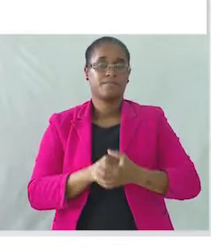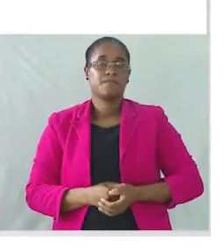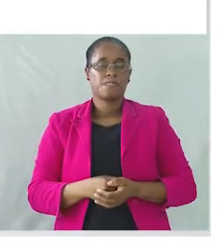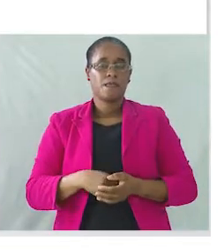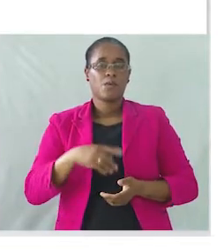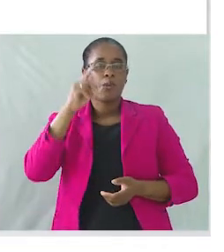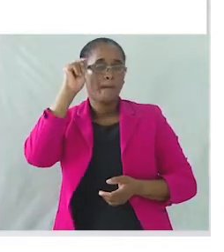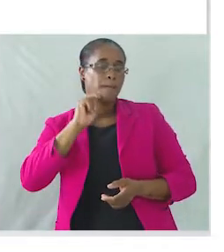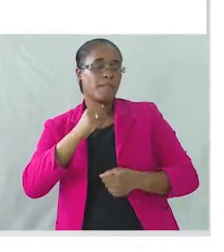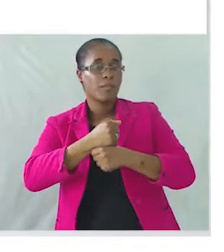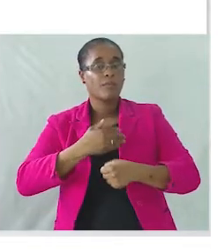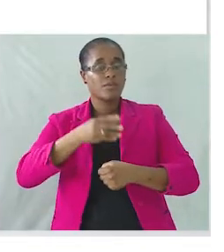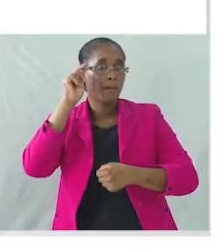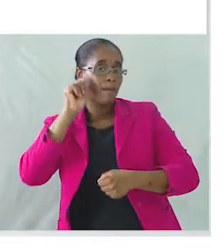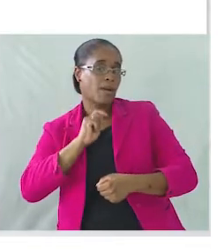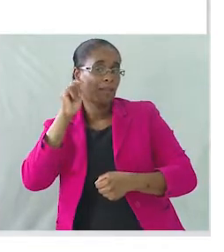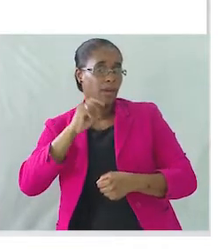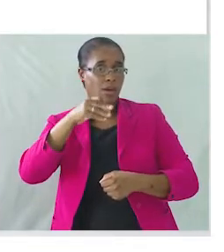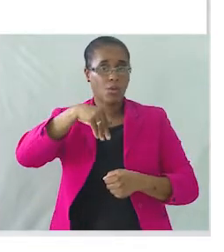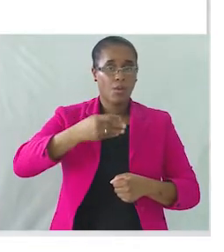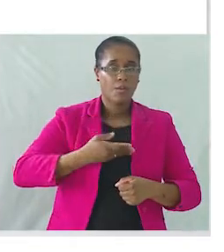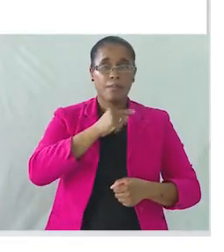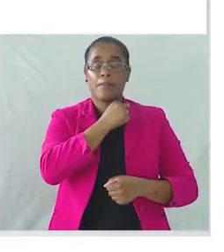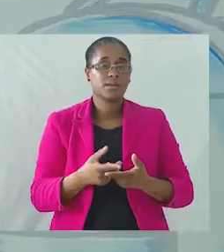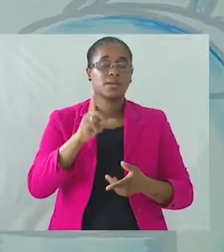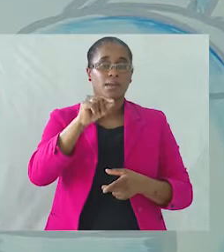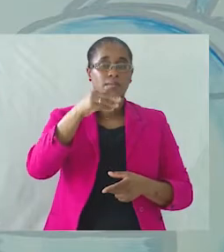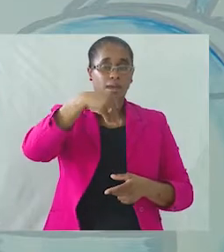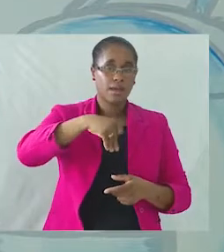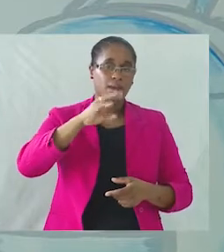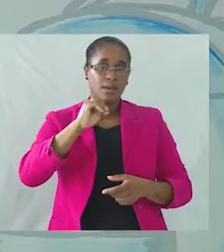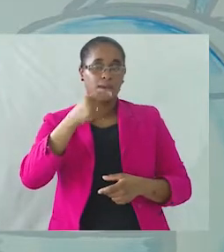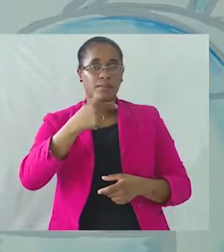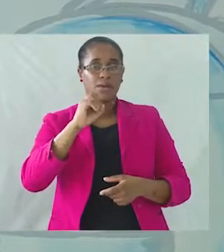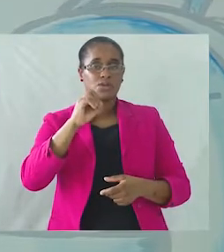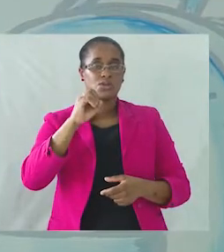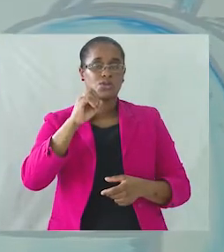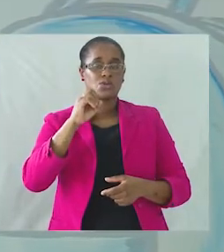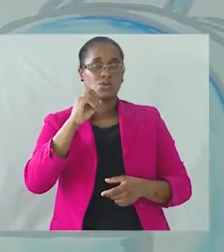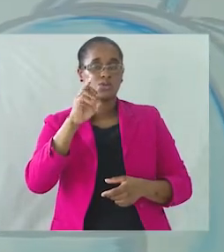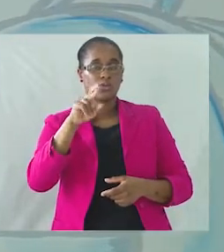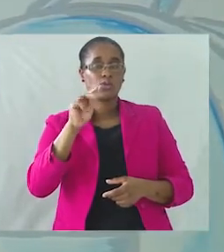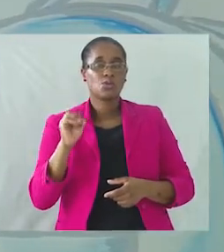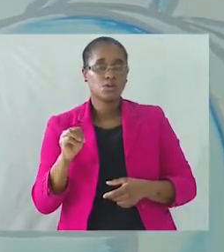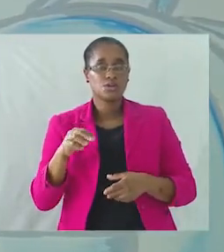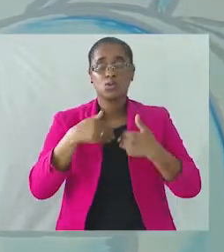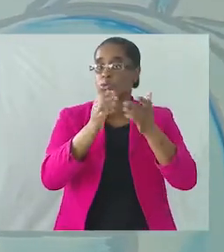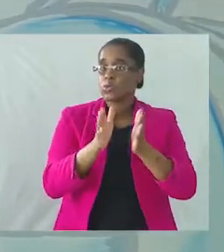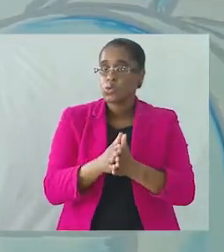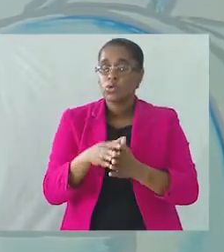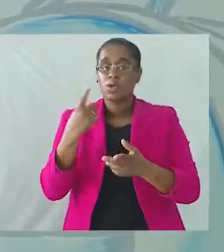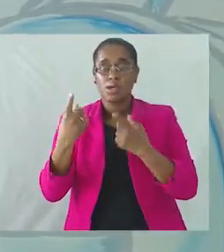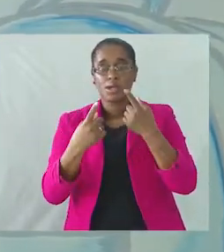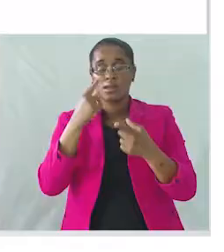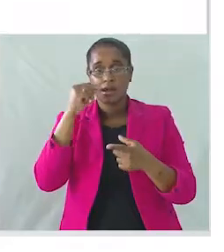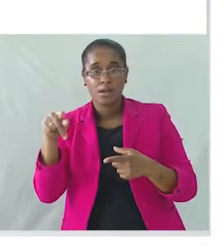o padre e os pastores. Portanto, pastores são todos. Entre estes pastores, há um que tem uma ação